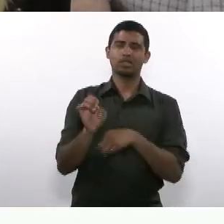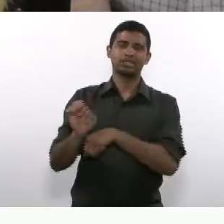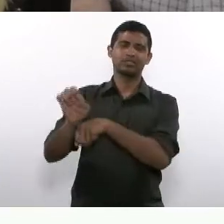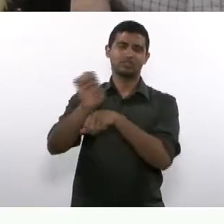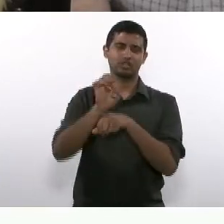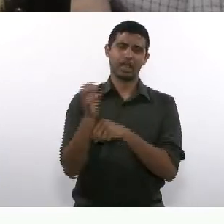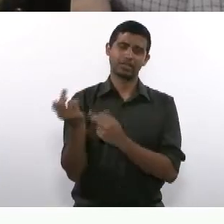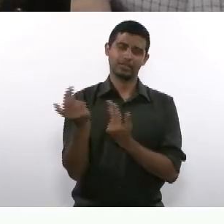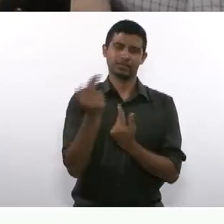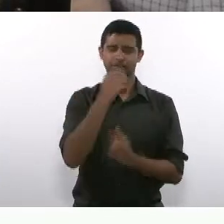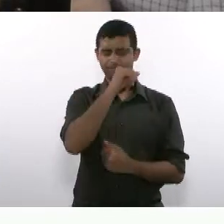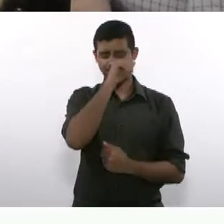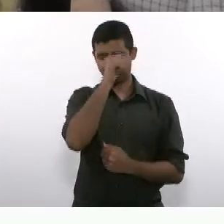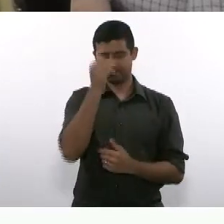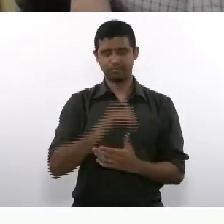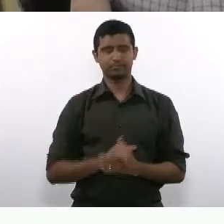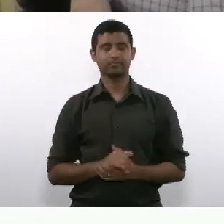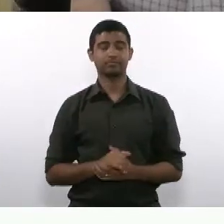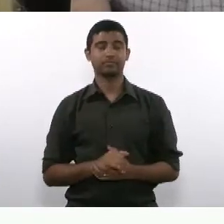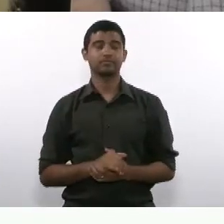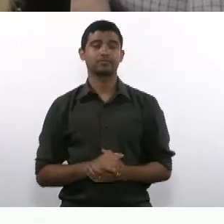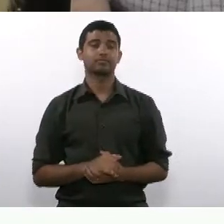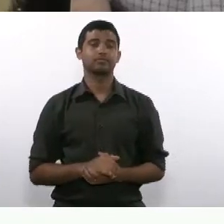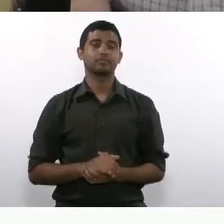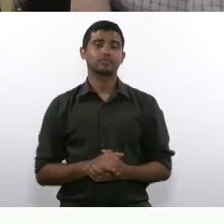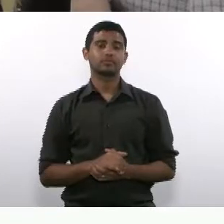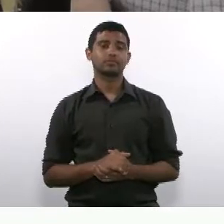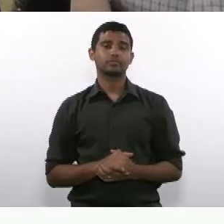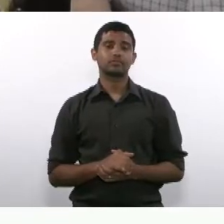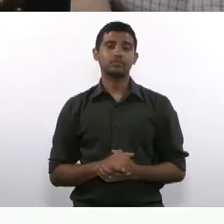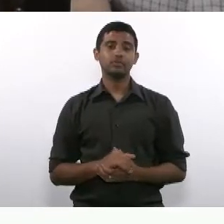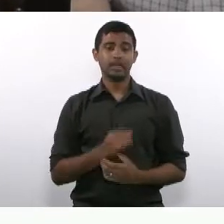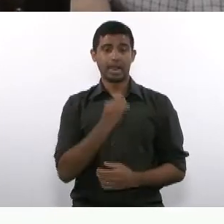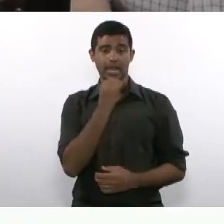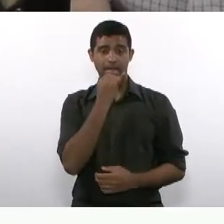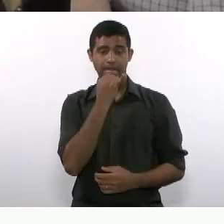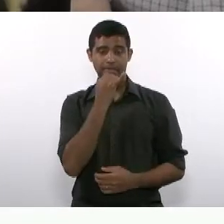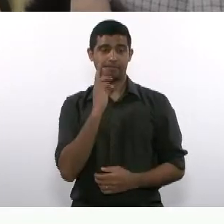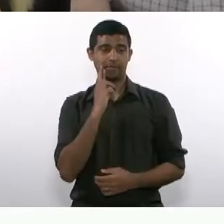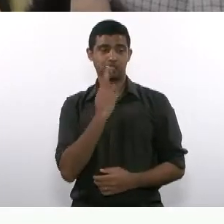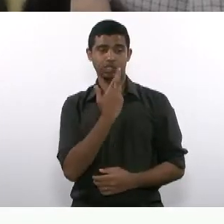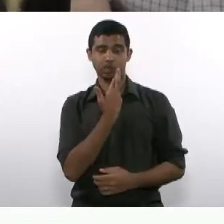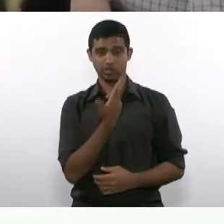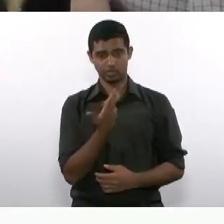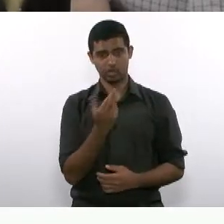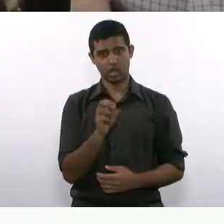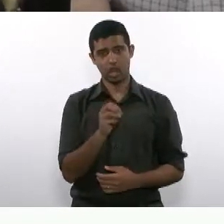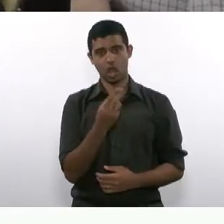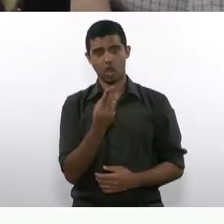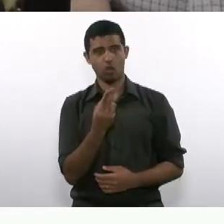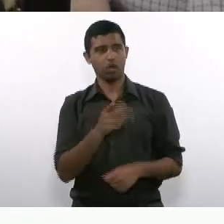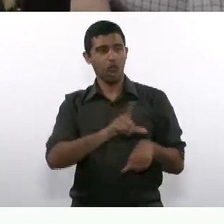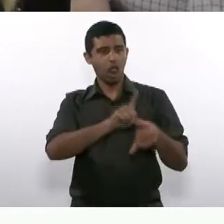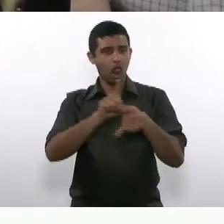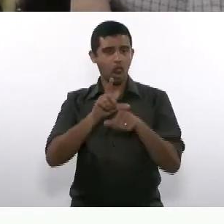que poderia ocorrer na fuga dos restaurantes, até fechamento mesmo de vários estabelecimentos, e na não vinda